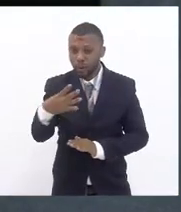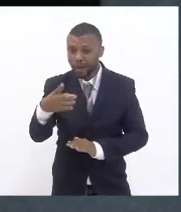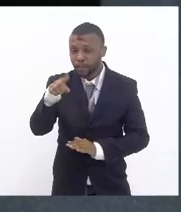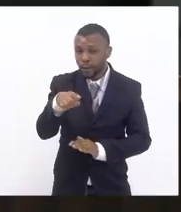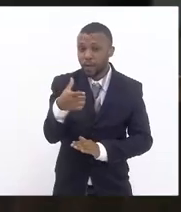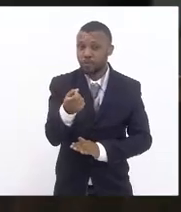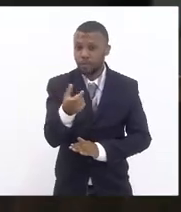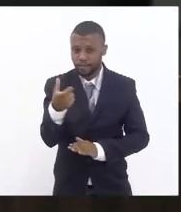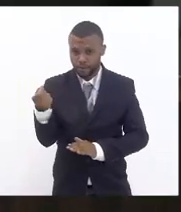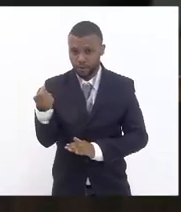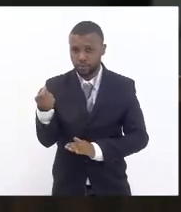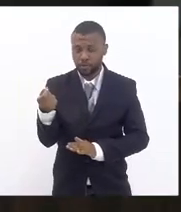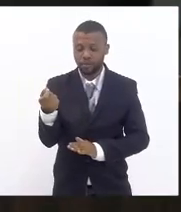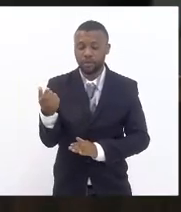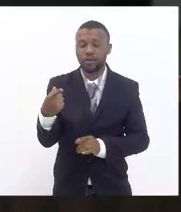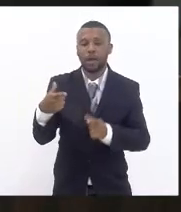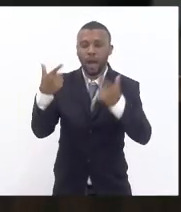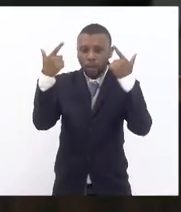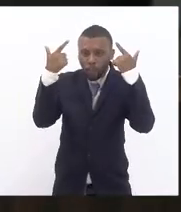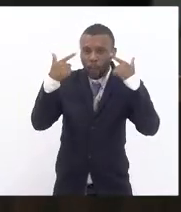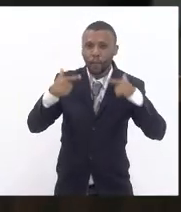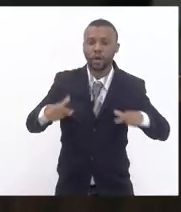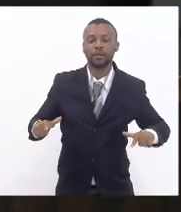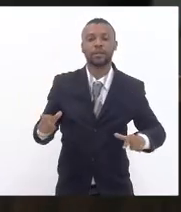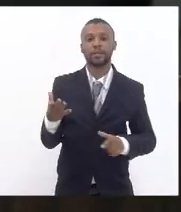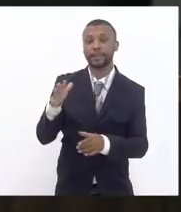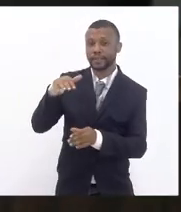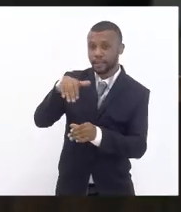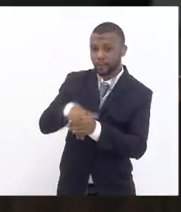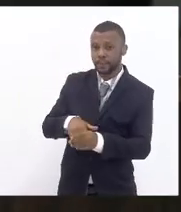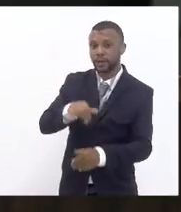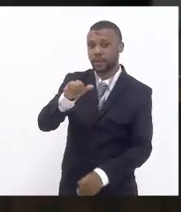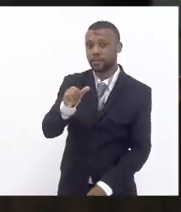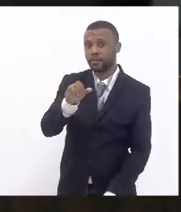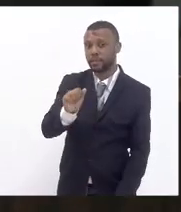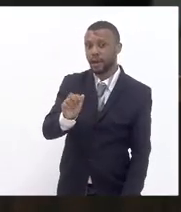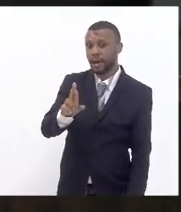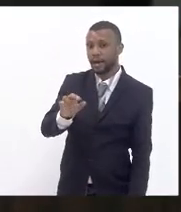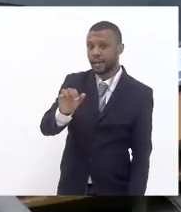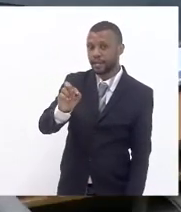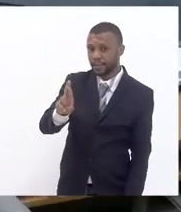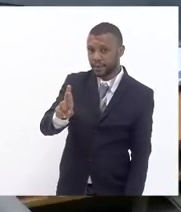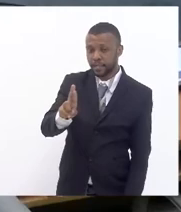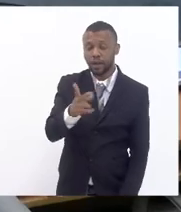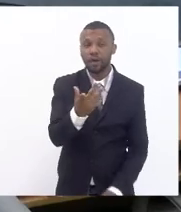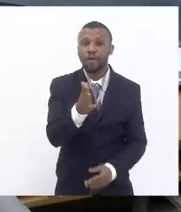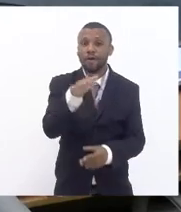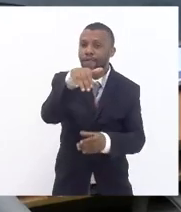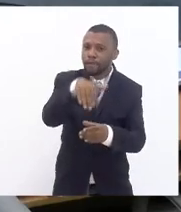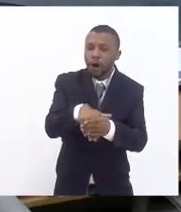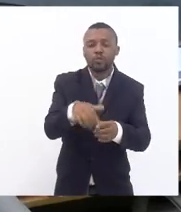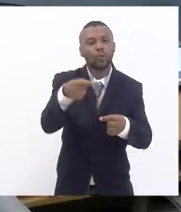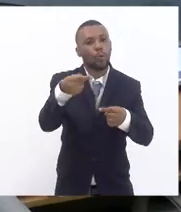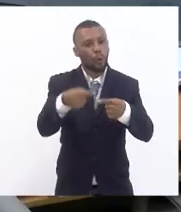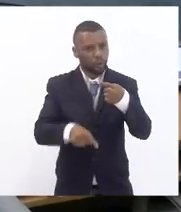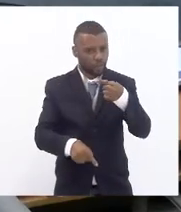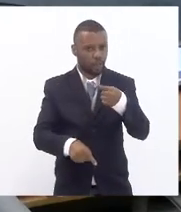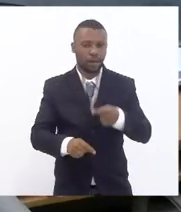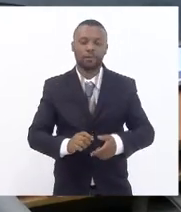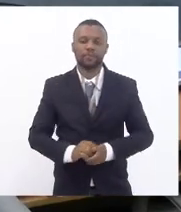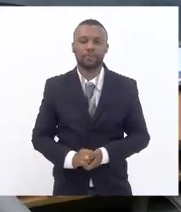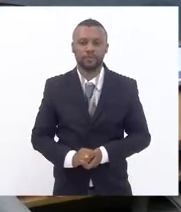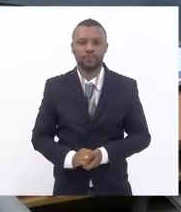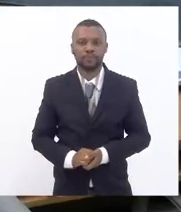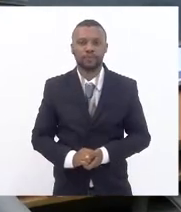484-2020. Abstenção, deputado Jari. Voto contrário. Voto contrário. Voto contrário, presidente. Voto contrário.